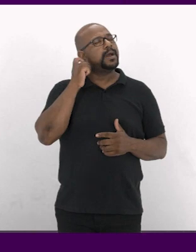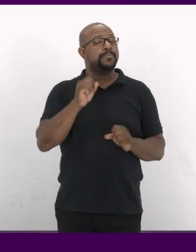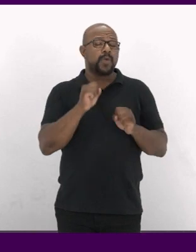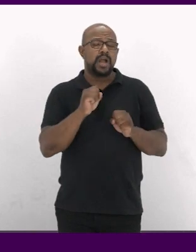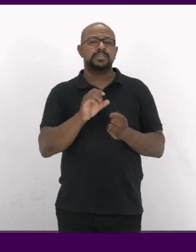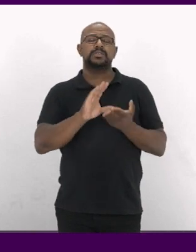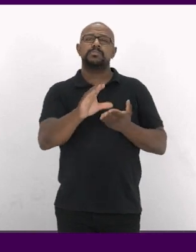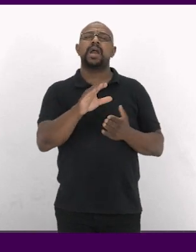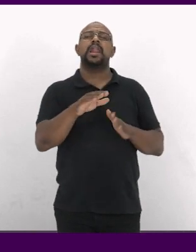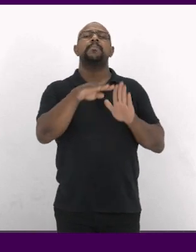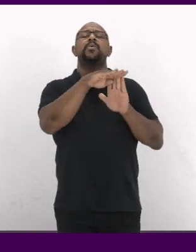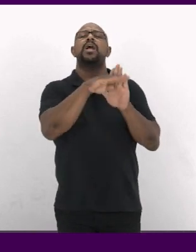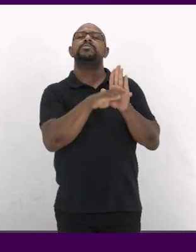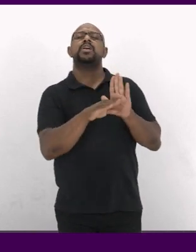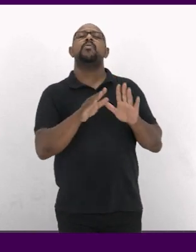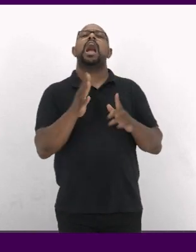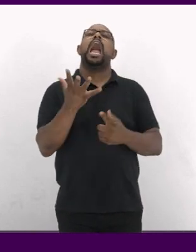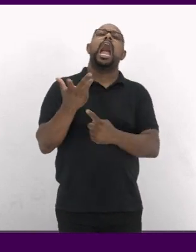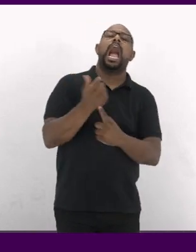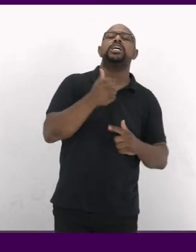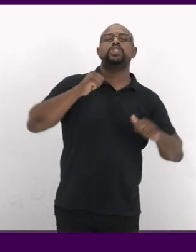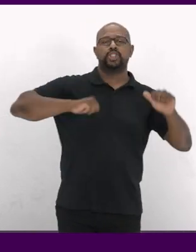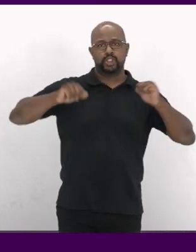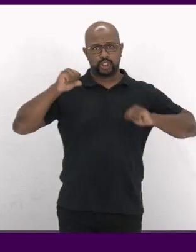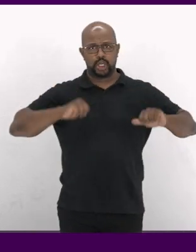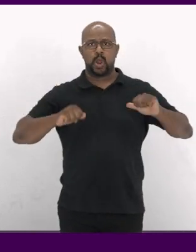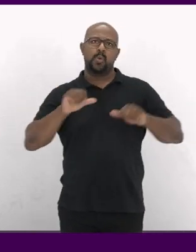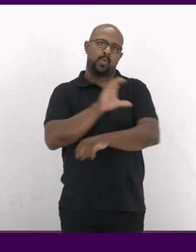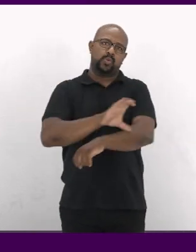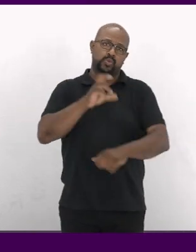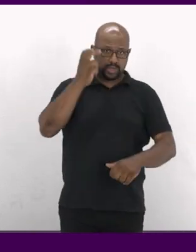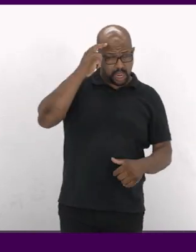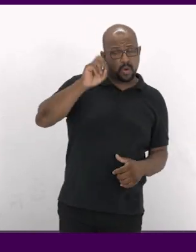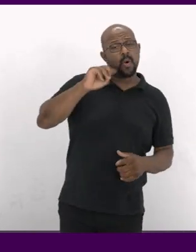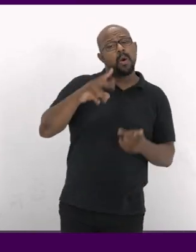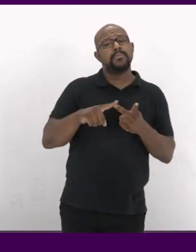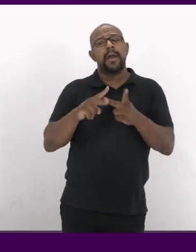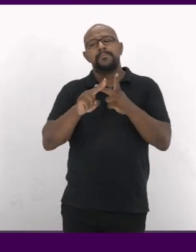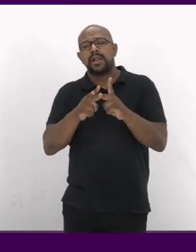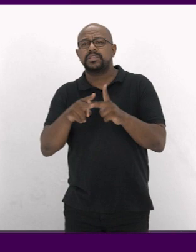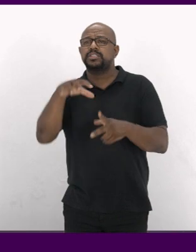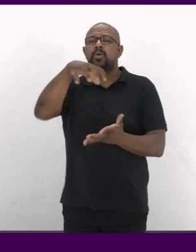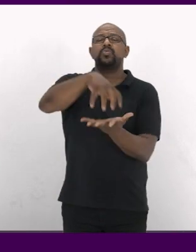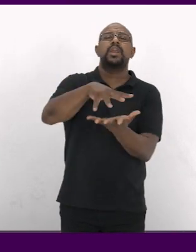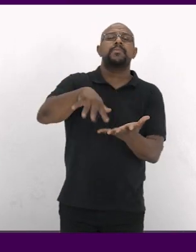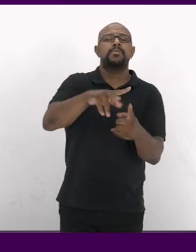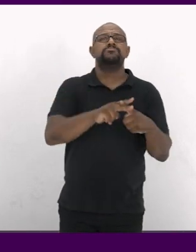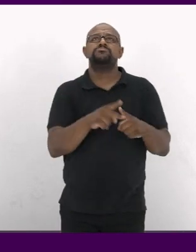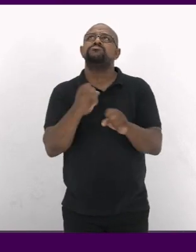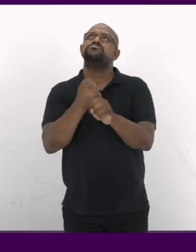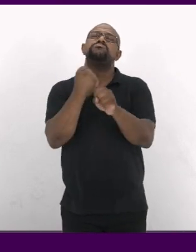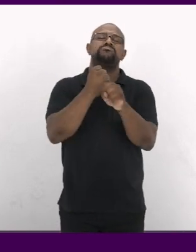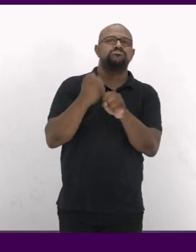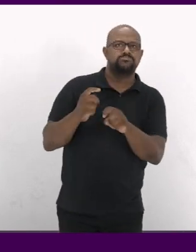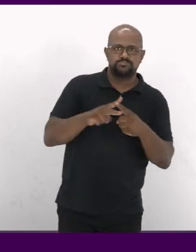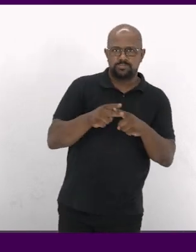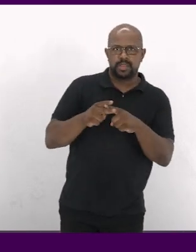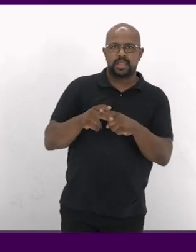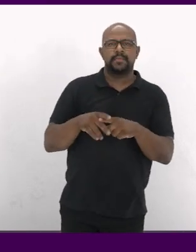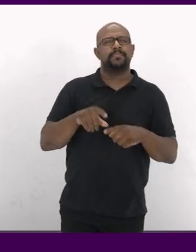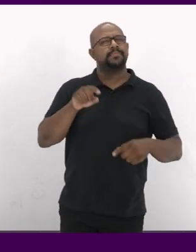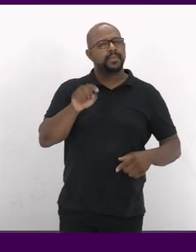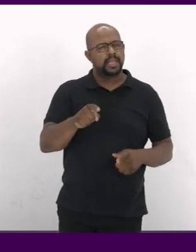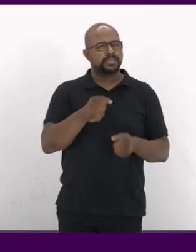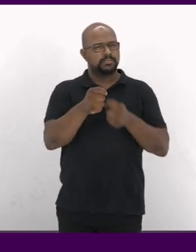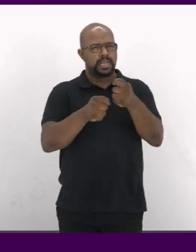ser realizado tanto para a programação artística cultural, quanto para a manutenção do equipamento cultural.